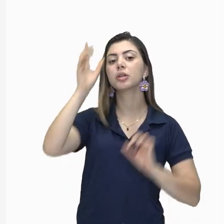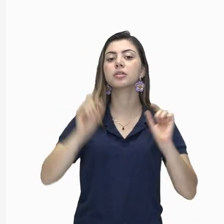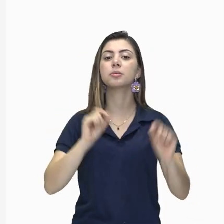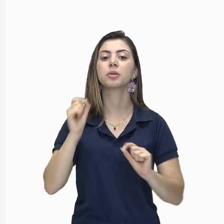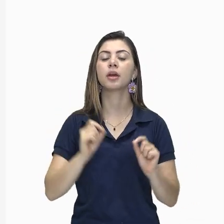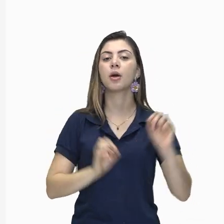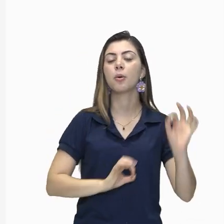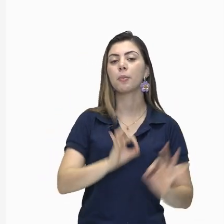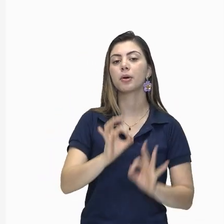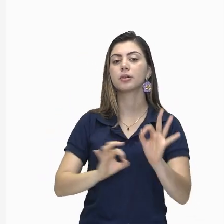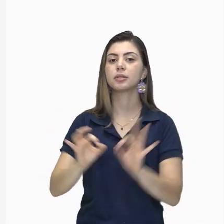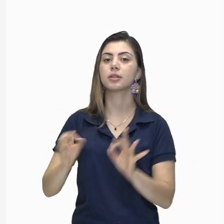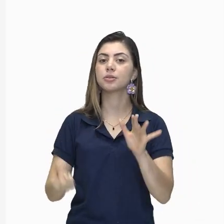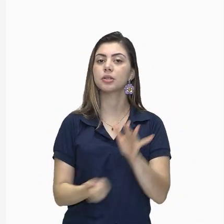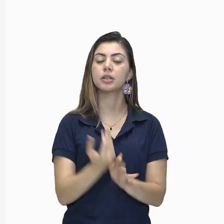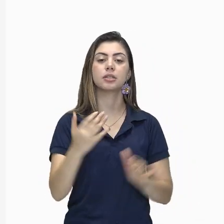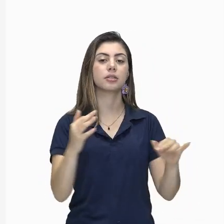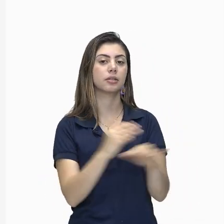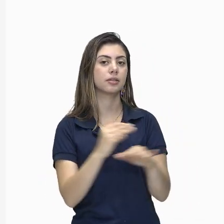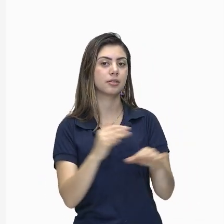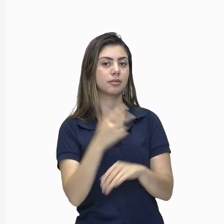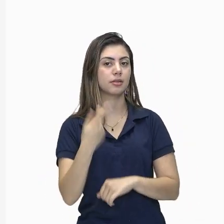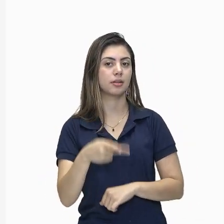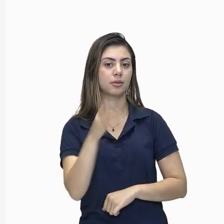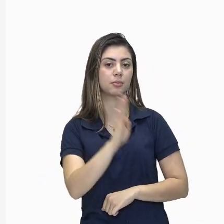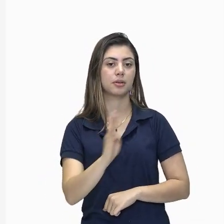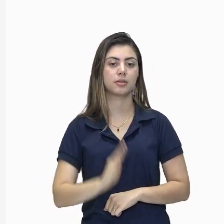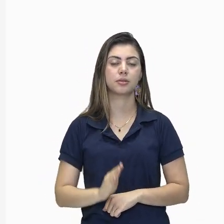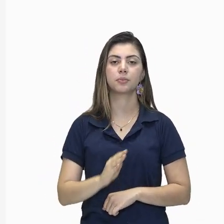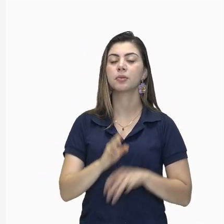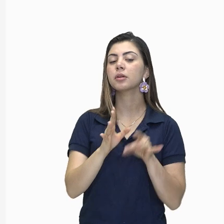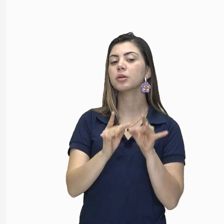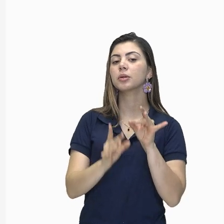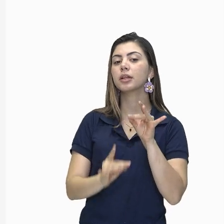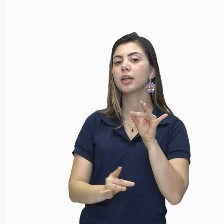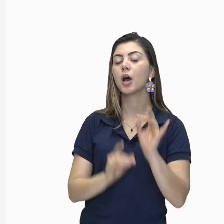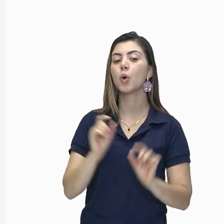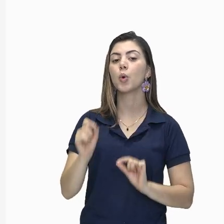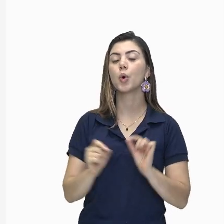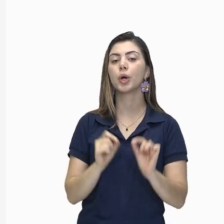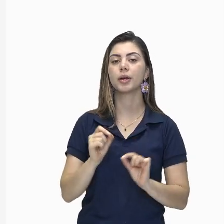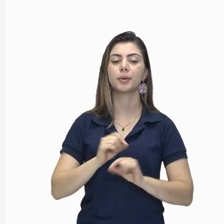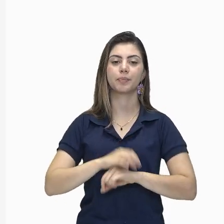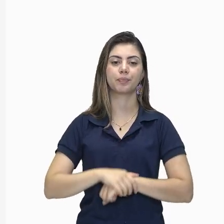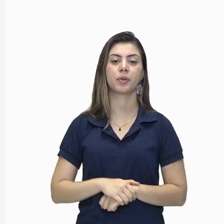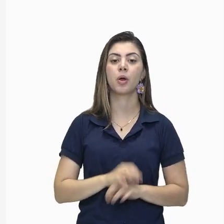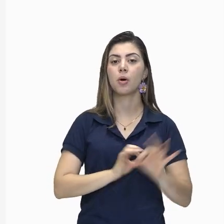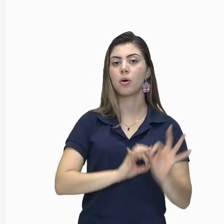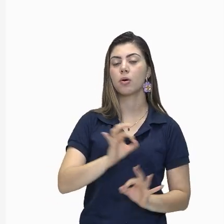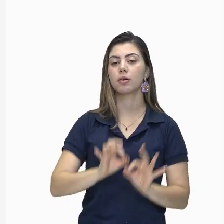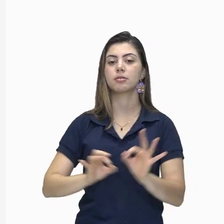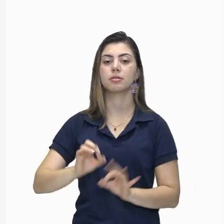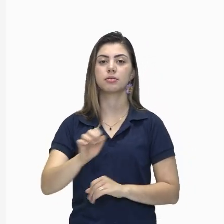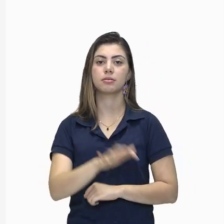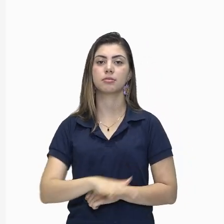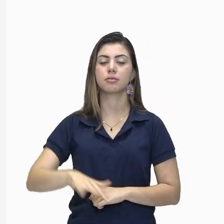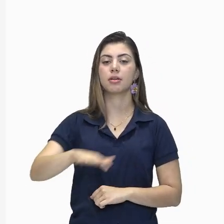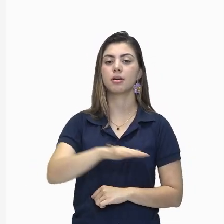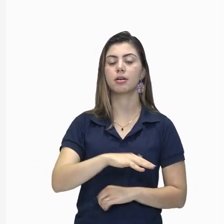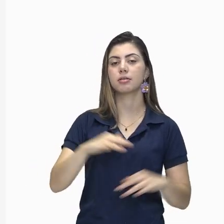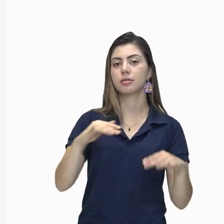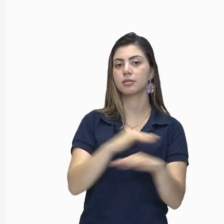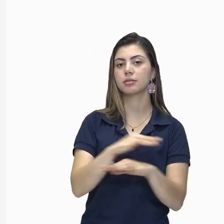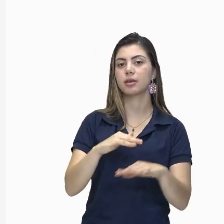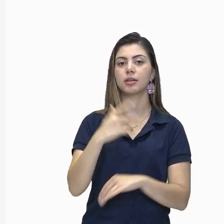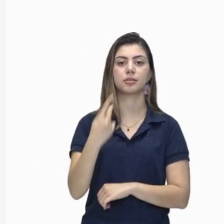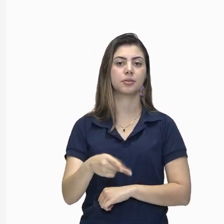o processo de urbanização brasileira. E no detalhamento, nós iremos verificar a